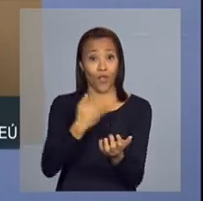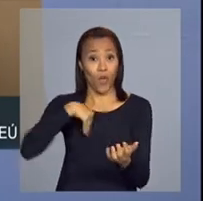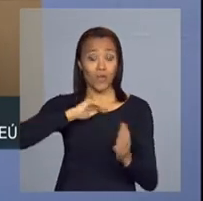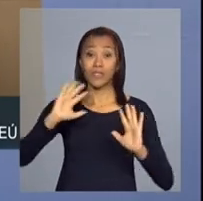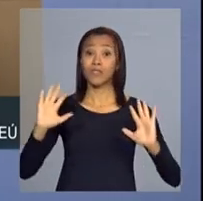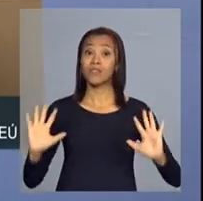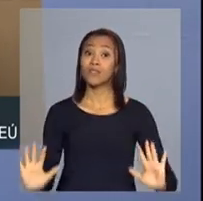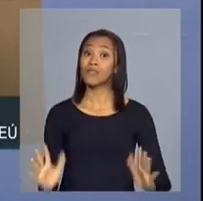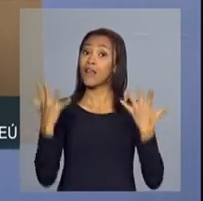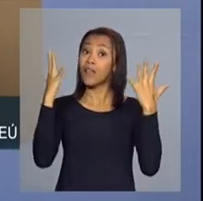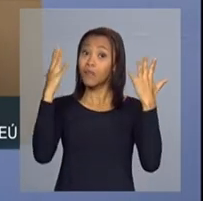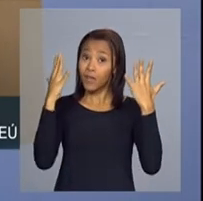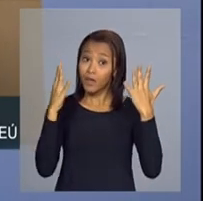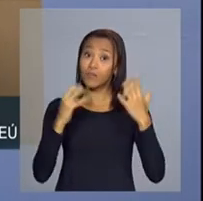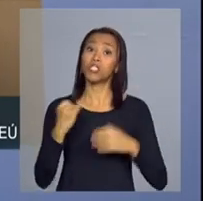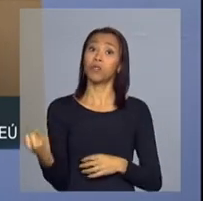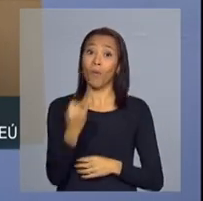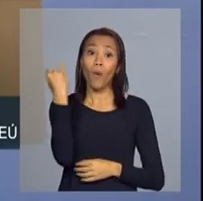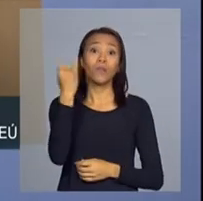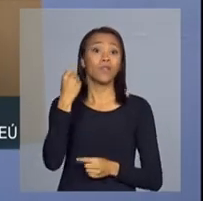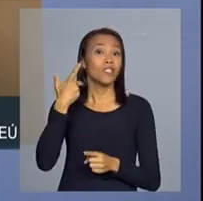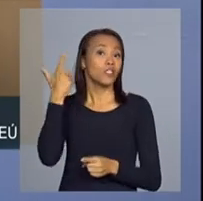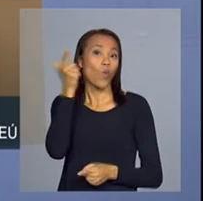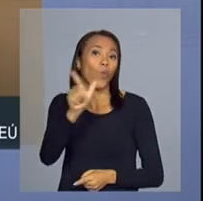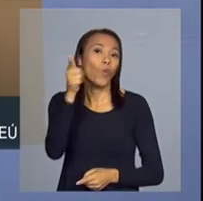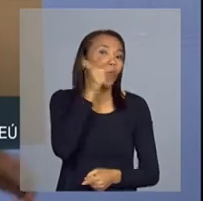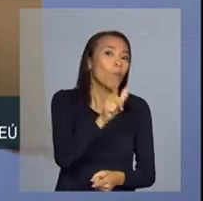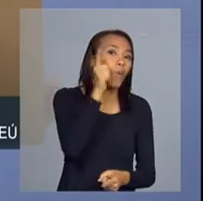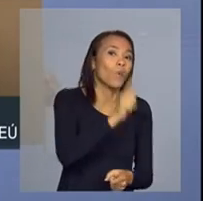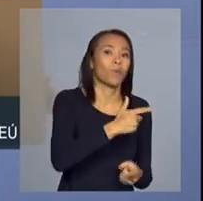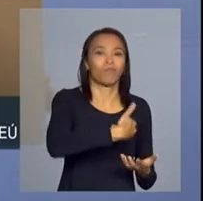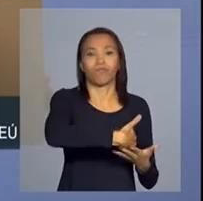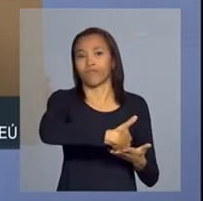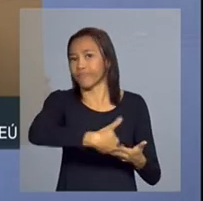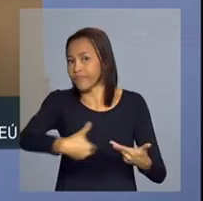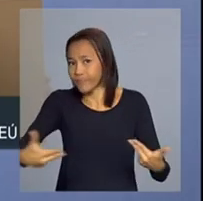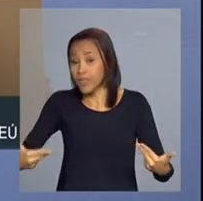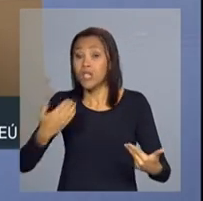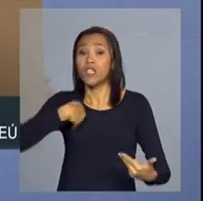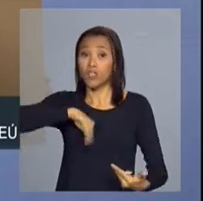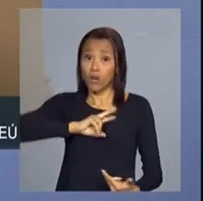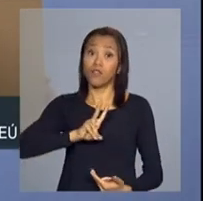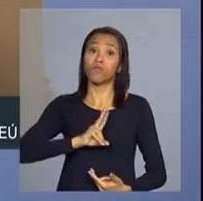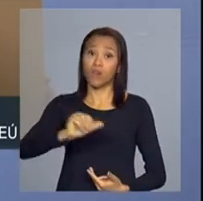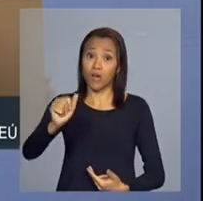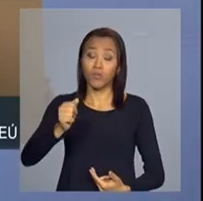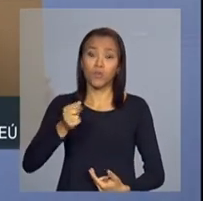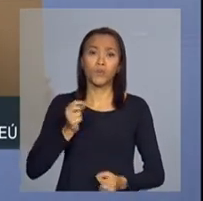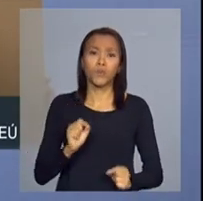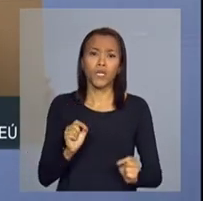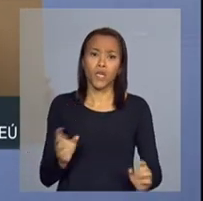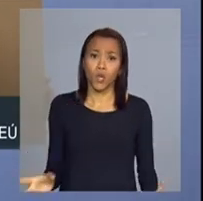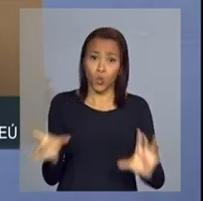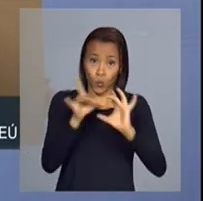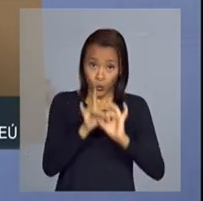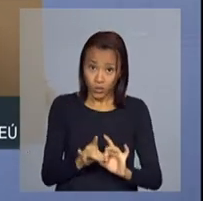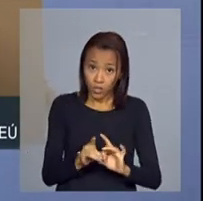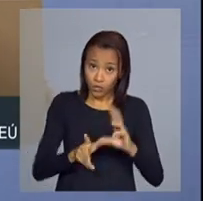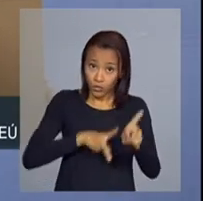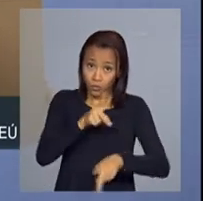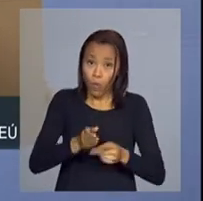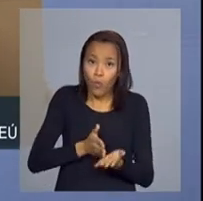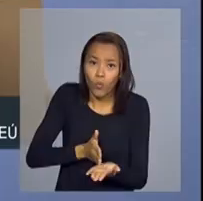aqui importantes conquistas e nós haveremos de caminhar juntos,